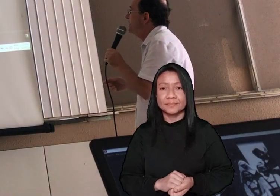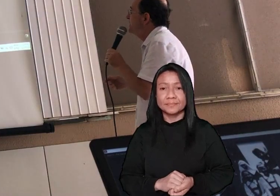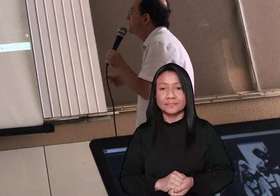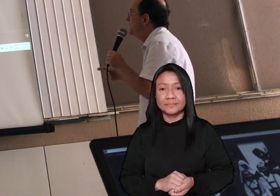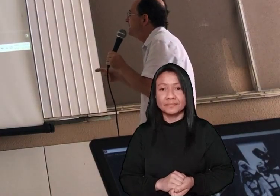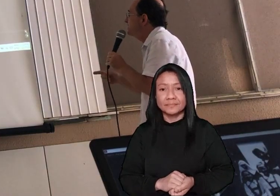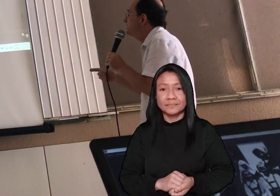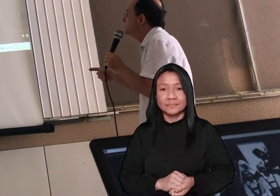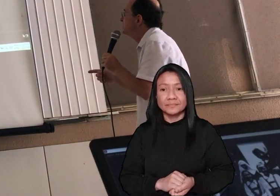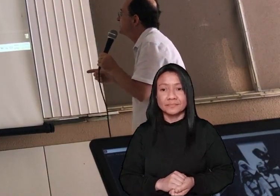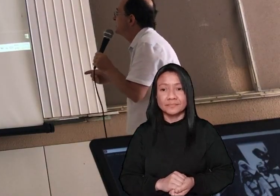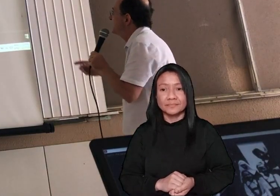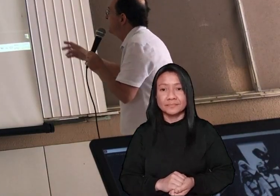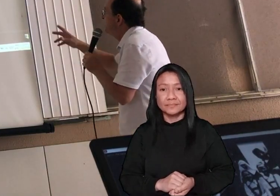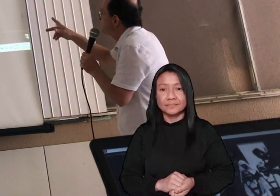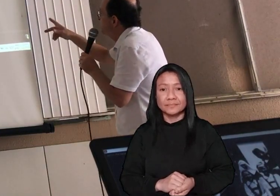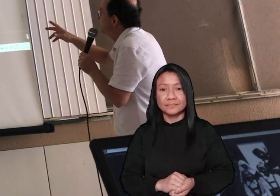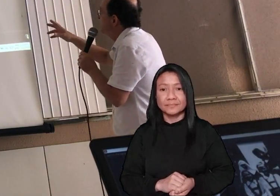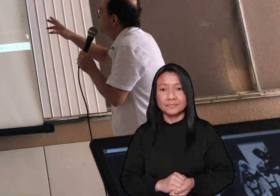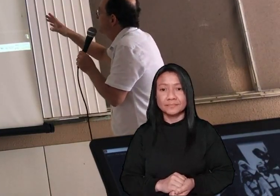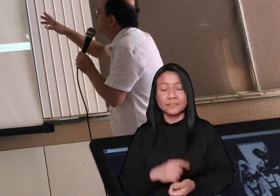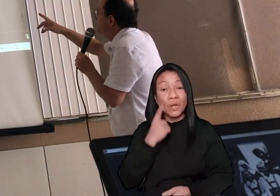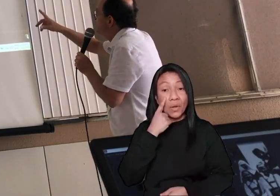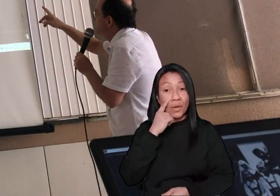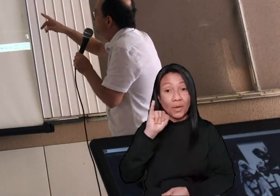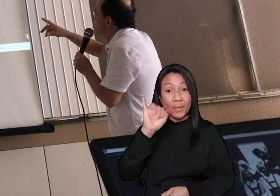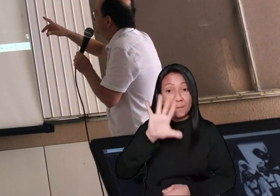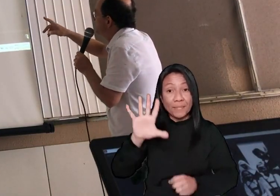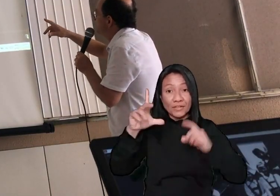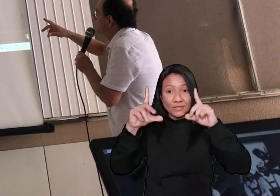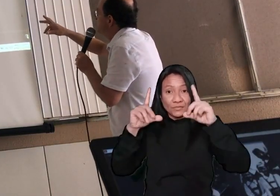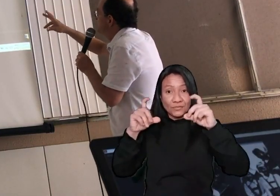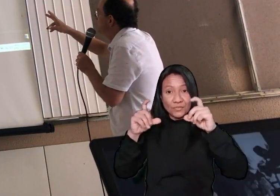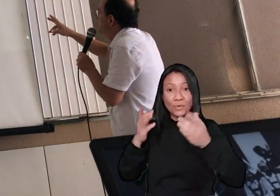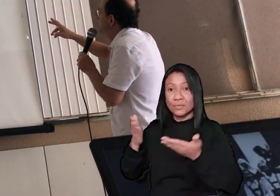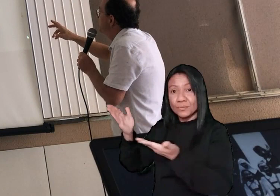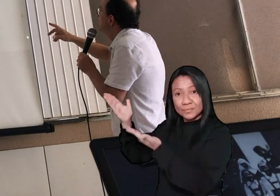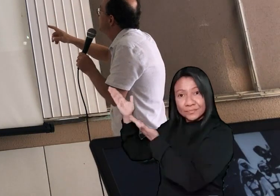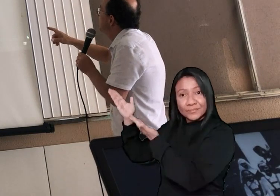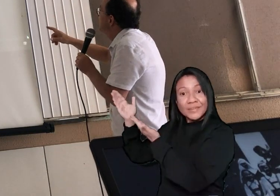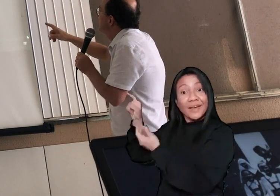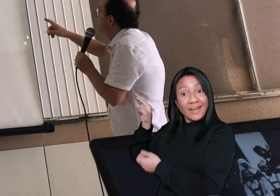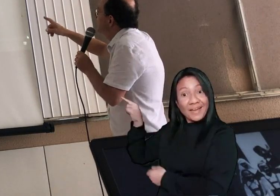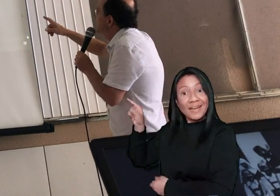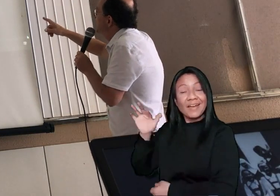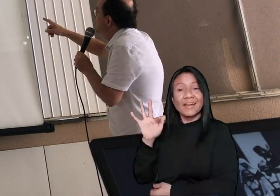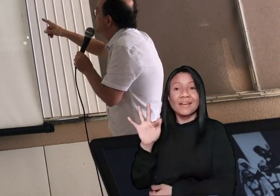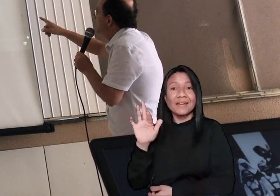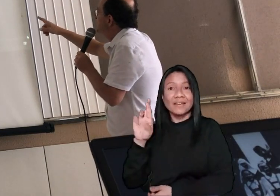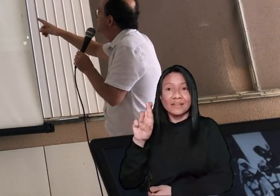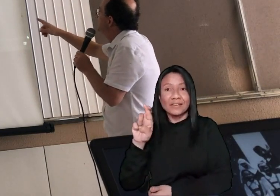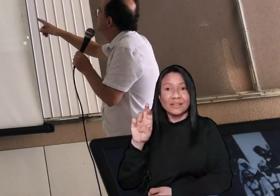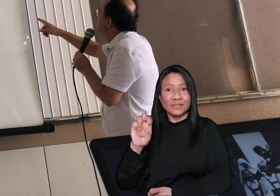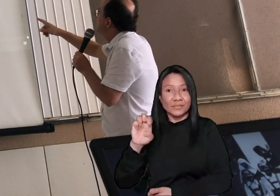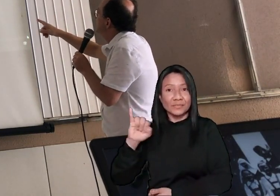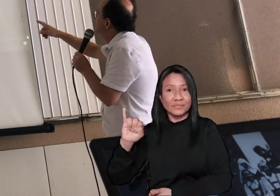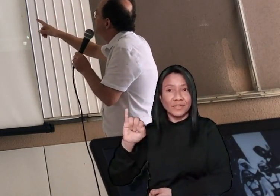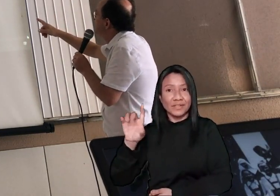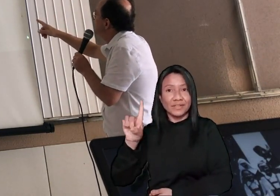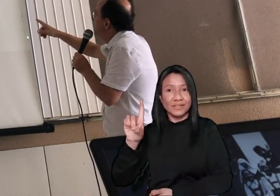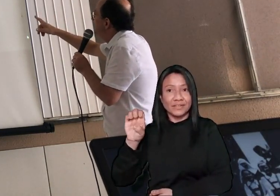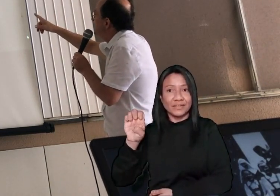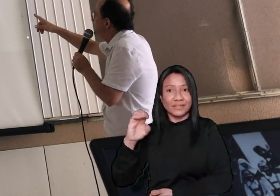Aqui o Frei Deodato, aqui é uma foto bem melhor dele, para mostrar a fisionomia melhor. Esta